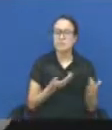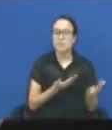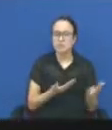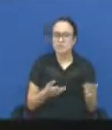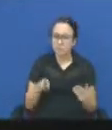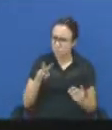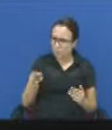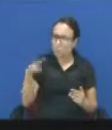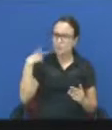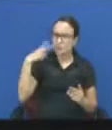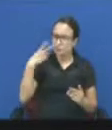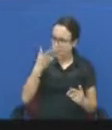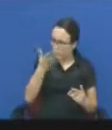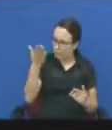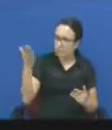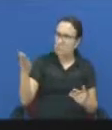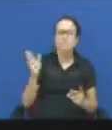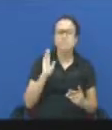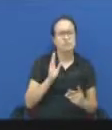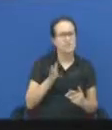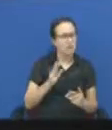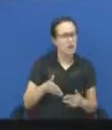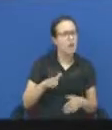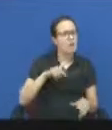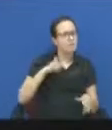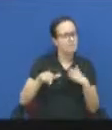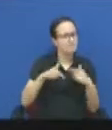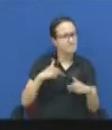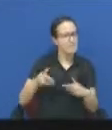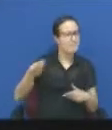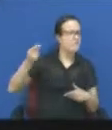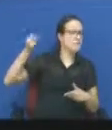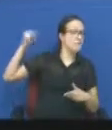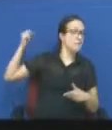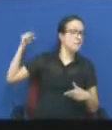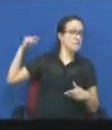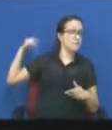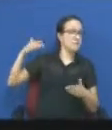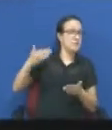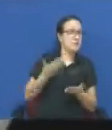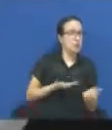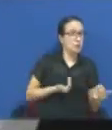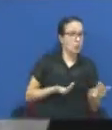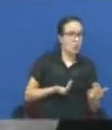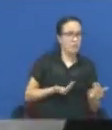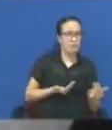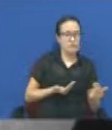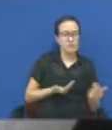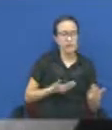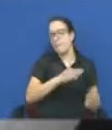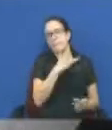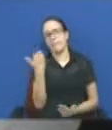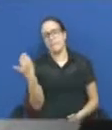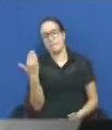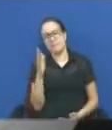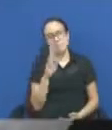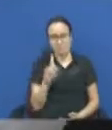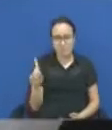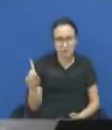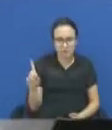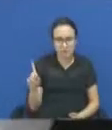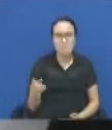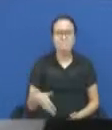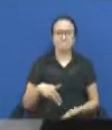aqui começaram a trabalhar desde cedo e não morreram por causa disso. Pelo contrário, se tornaram homens